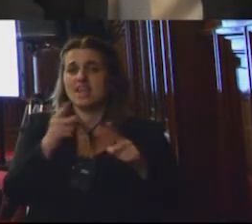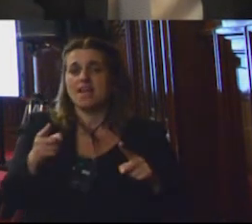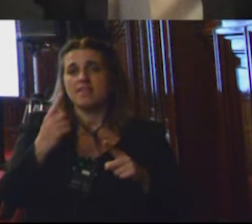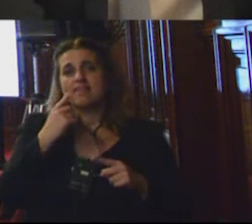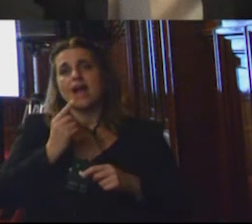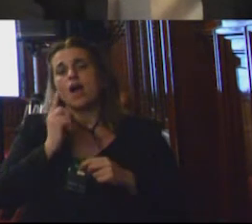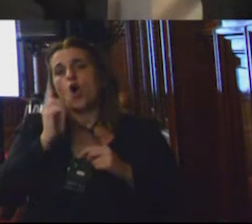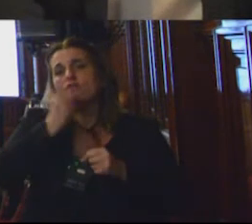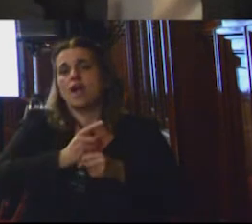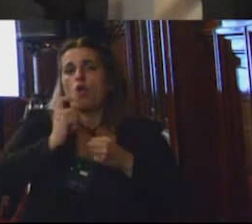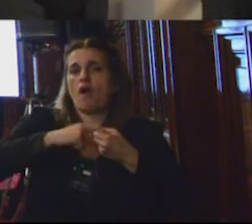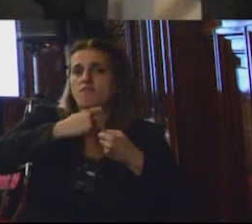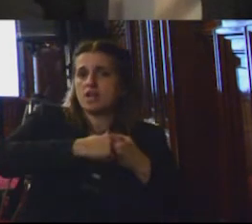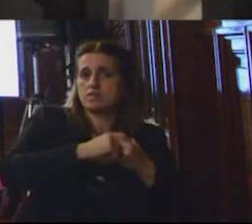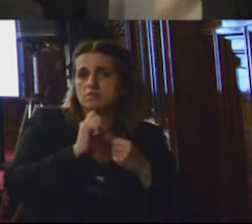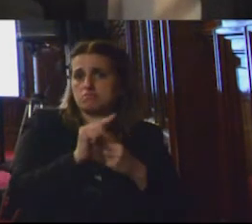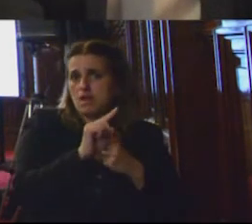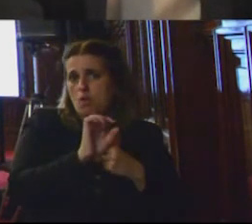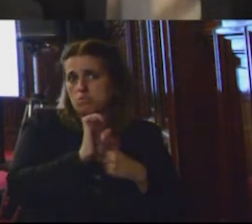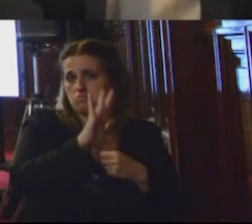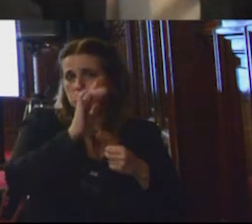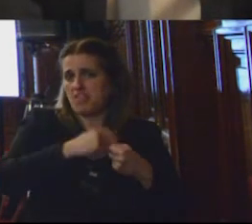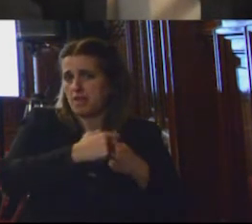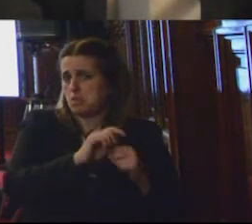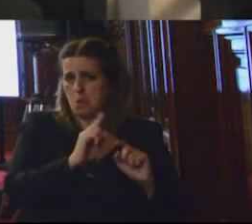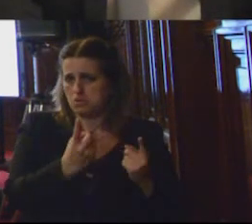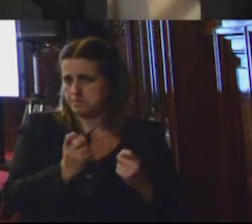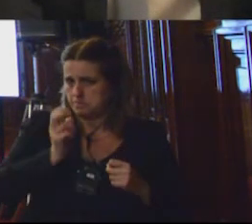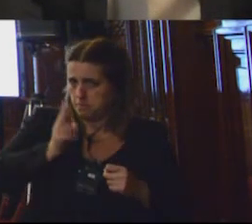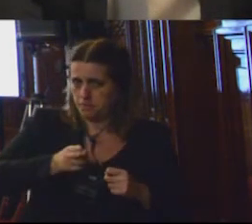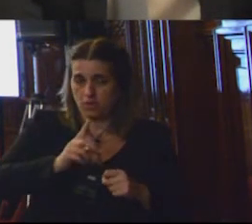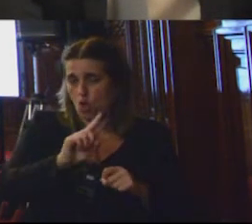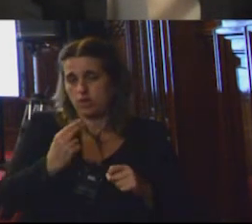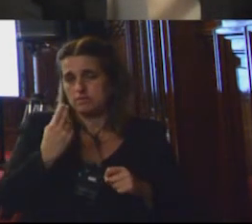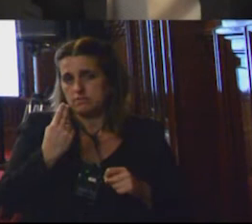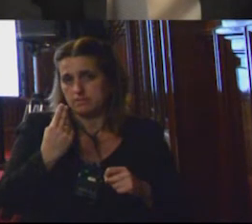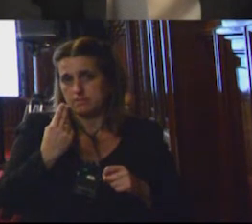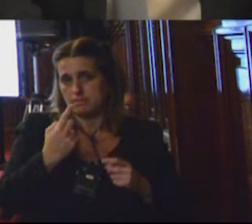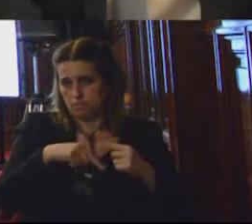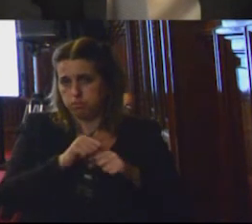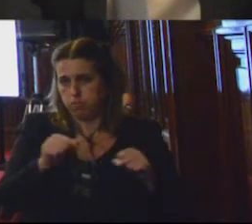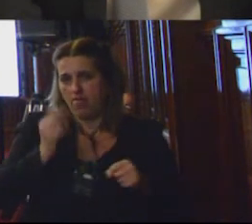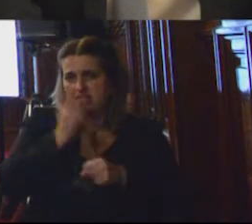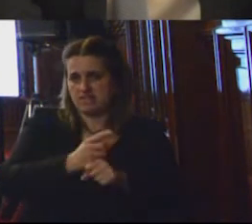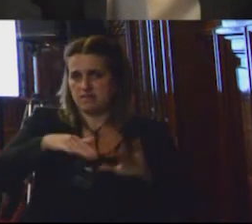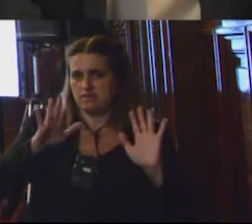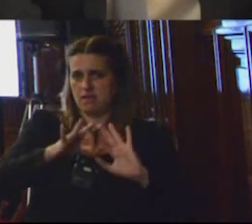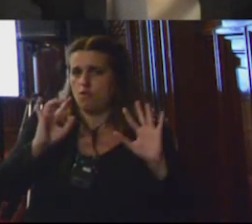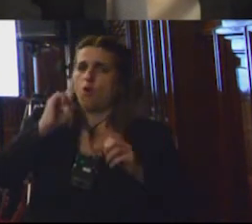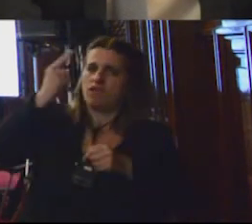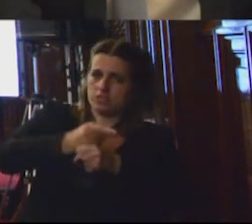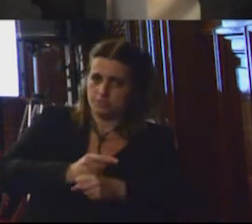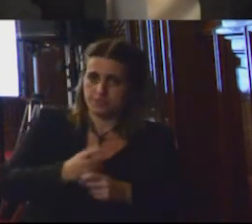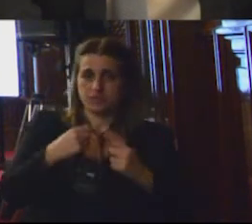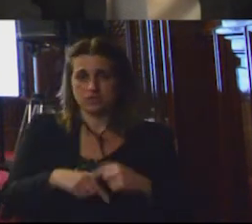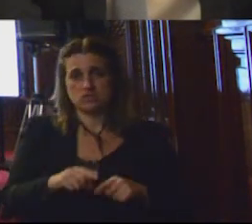manter filiado a uma entidade sindical. A contribuição sindical prevista na CLT continua a existir e, com a alteração